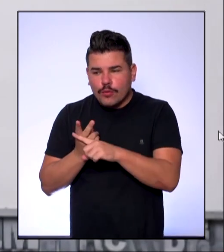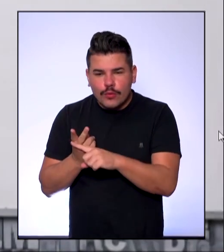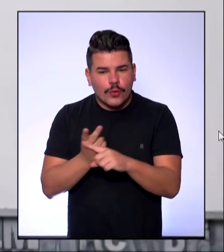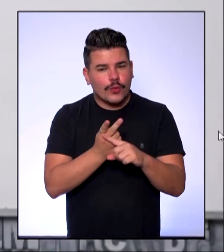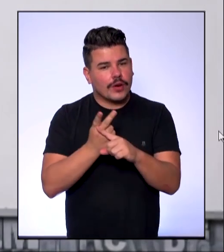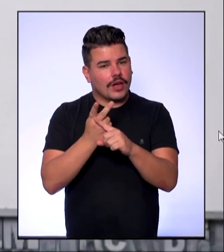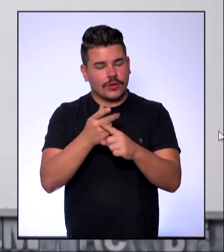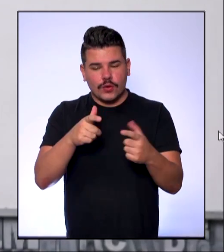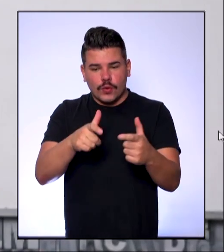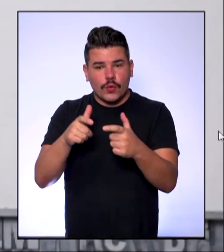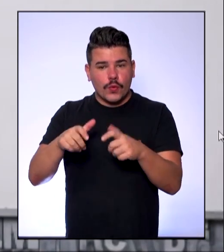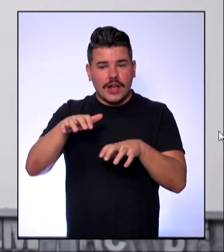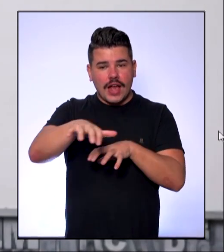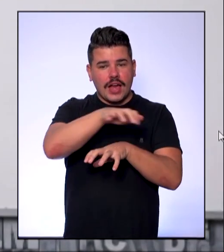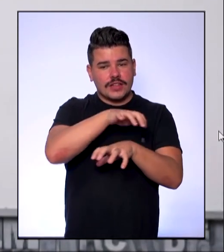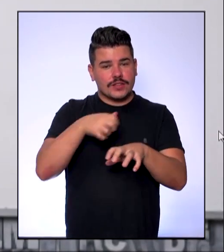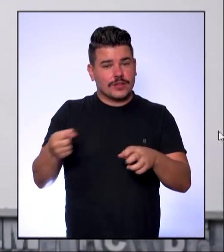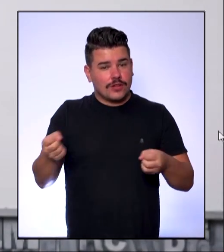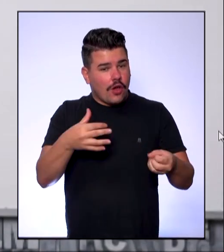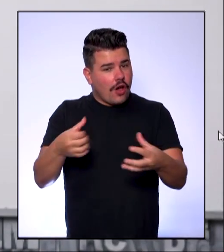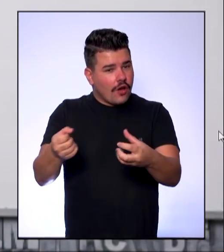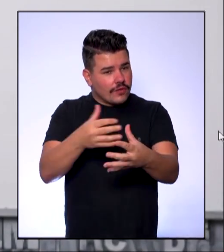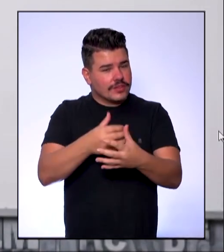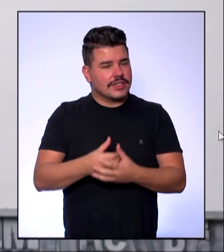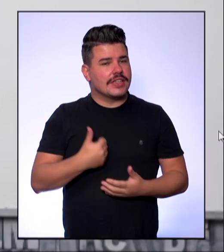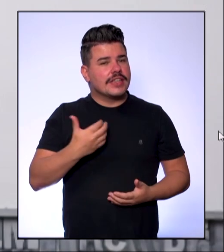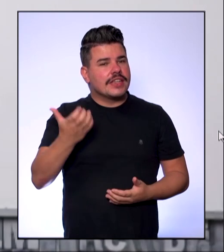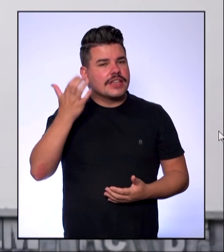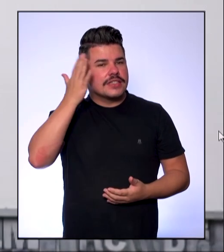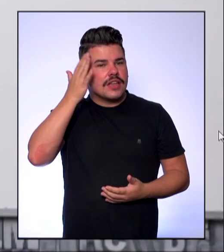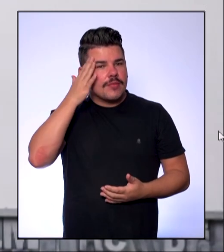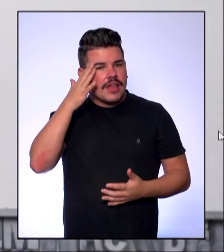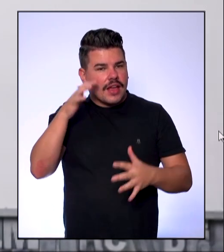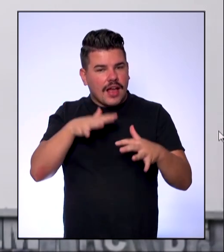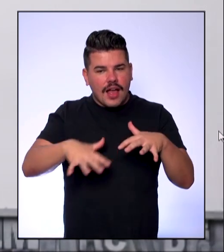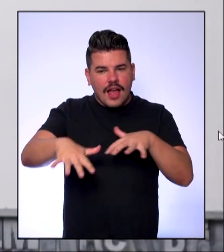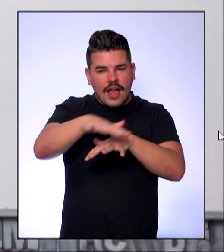Pison estavam em uma viagem buscando a expansão, o